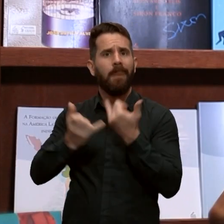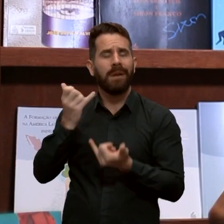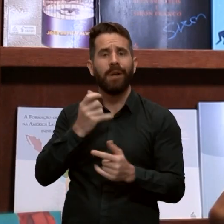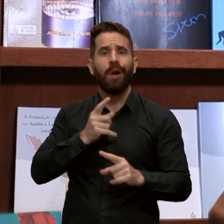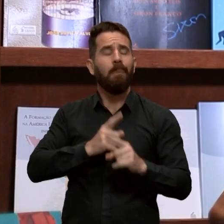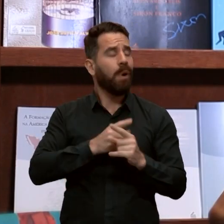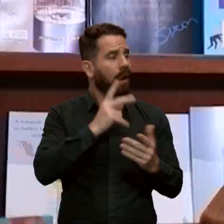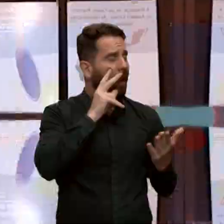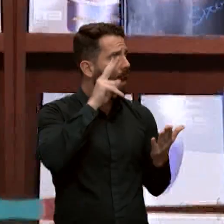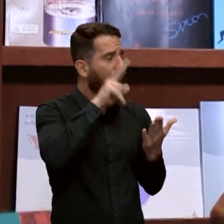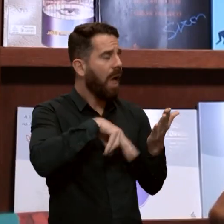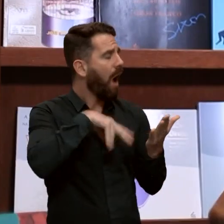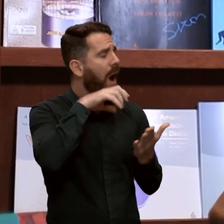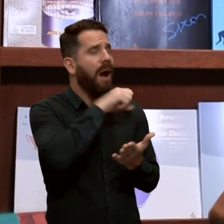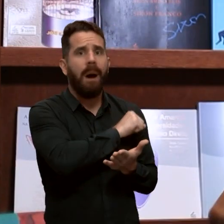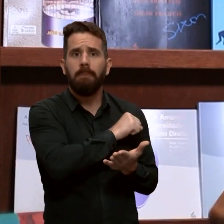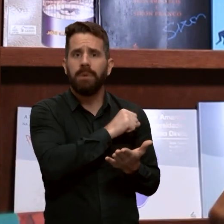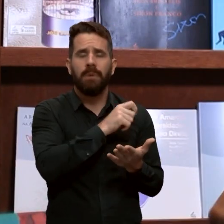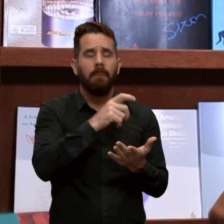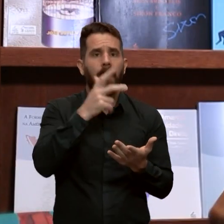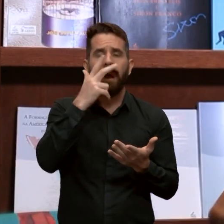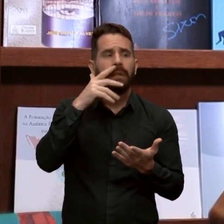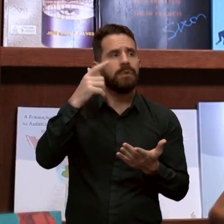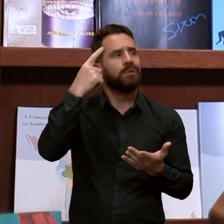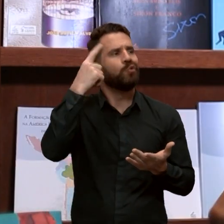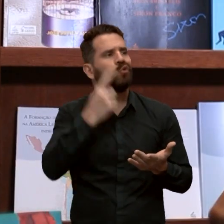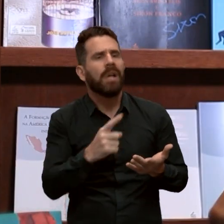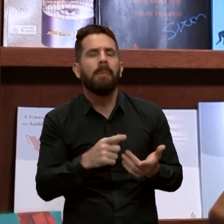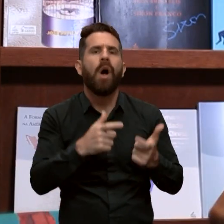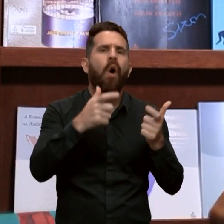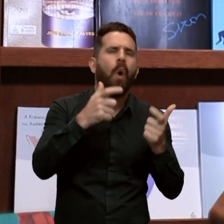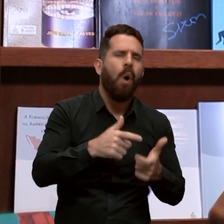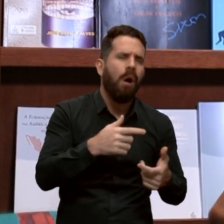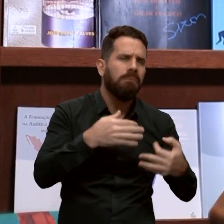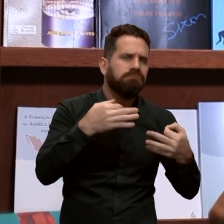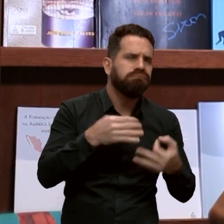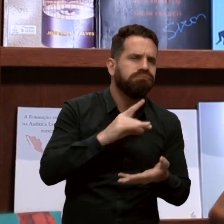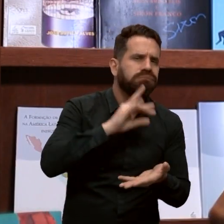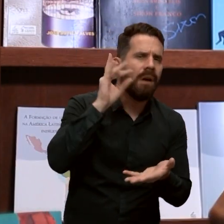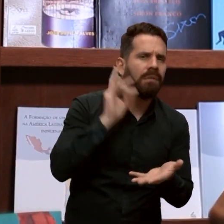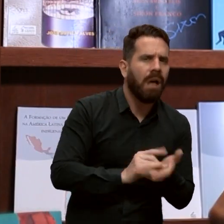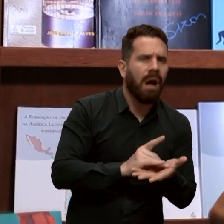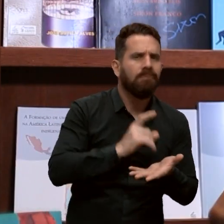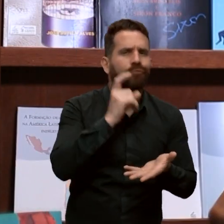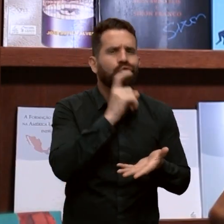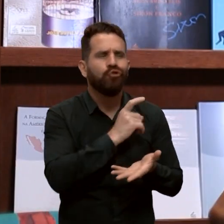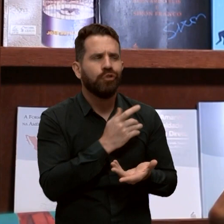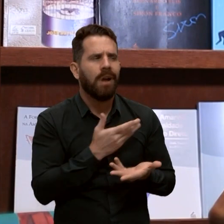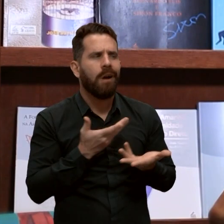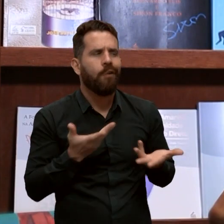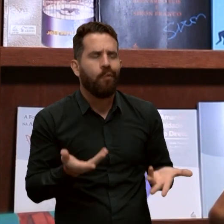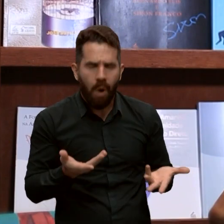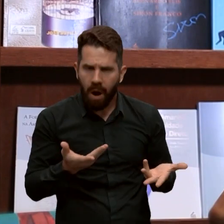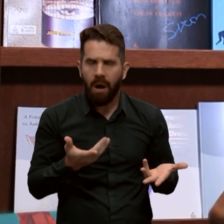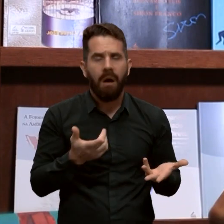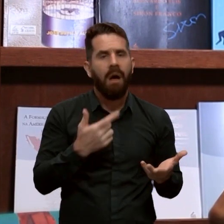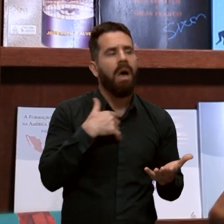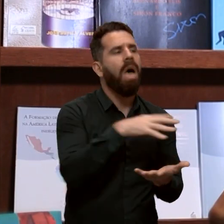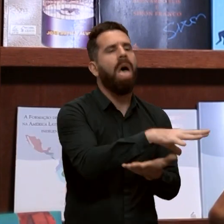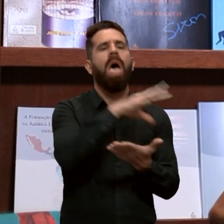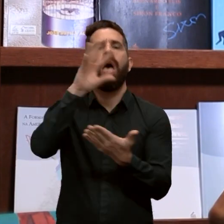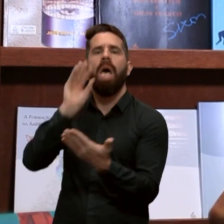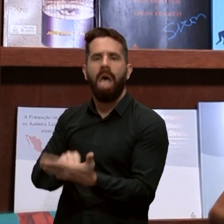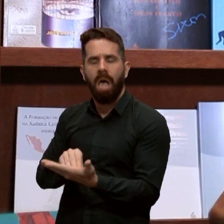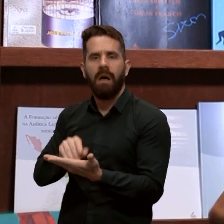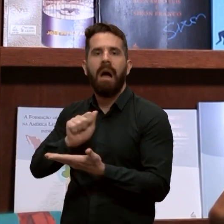forma apressurada, não verifica a fonte, não verifica o contexto, às vezes de que uma informação ela está sendo passada, e então isso